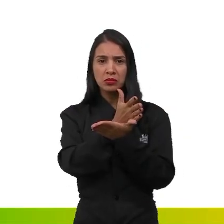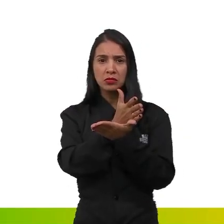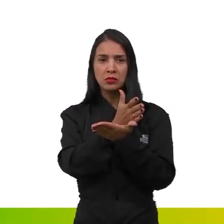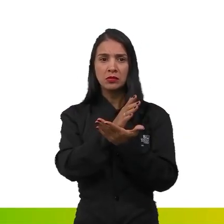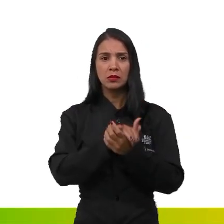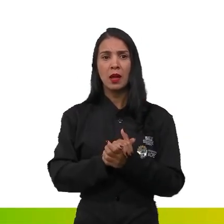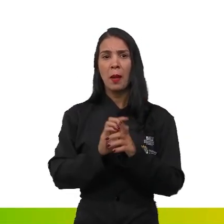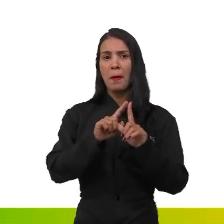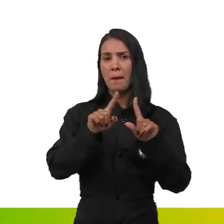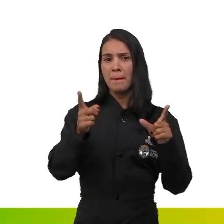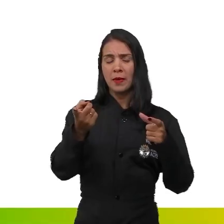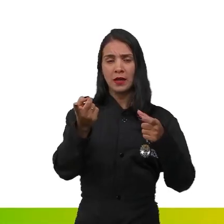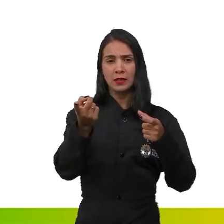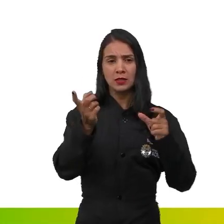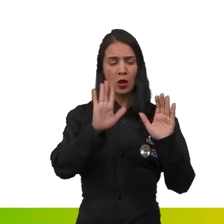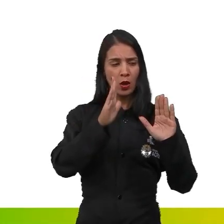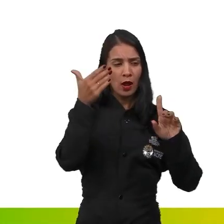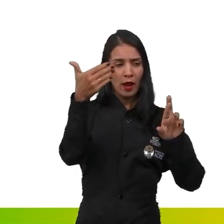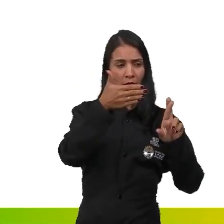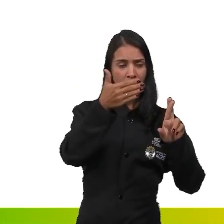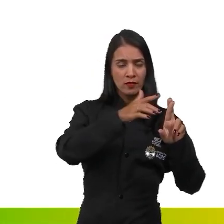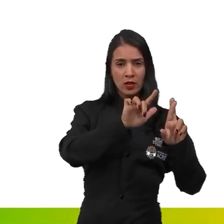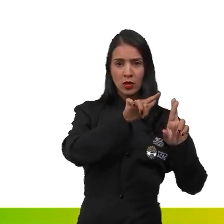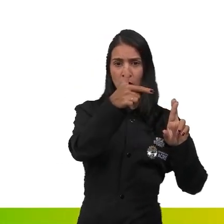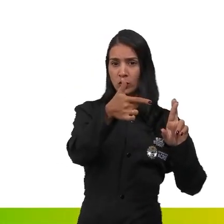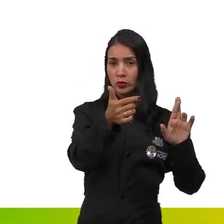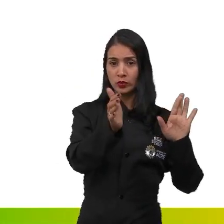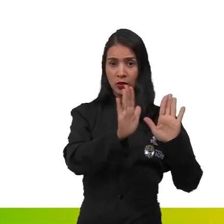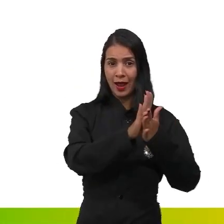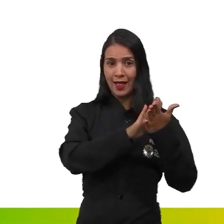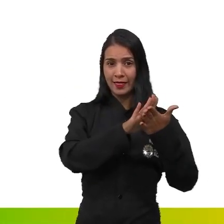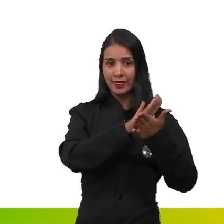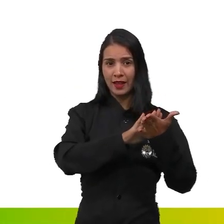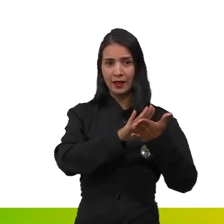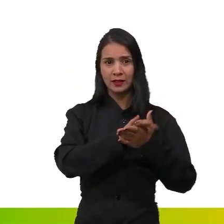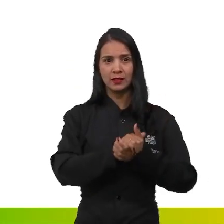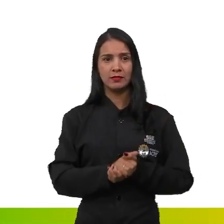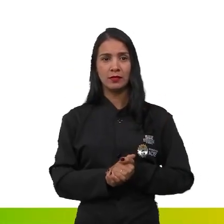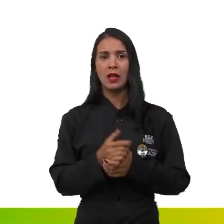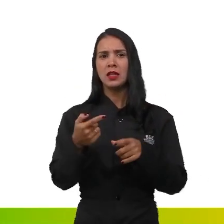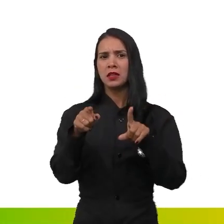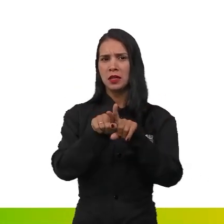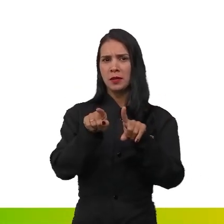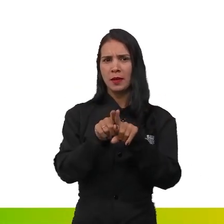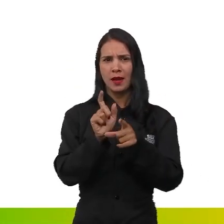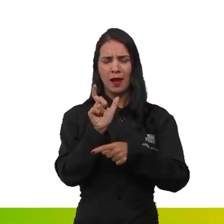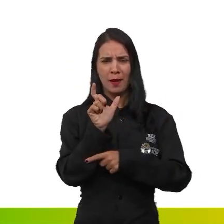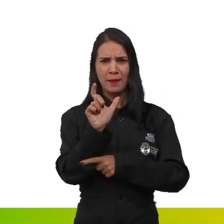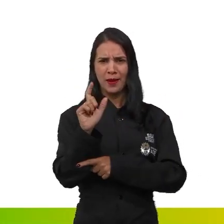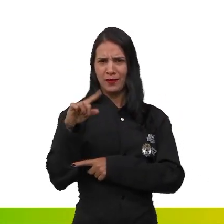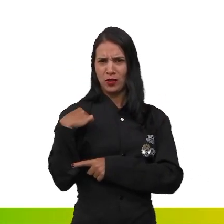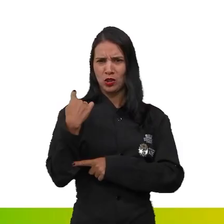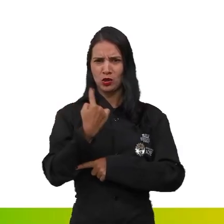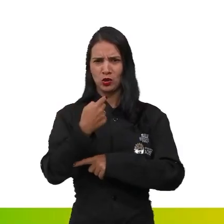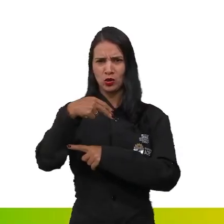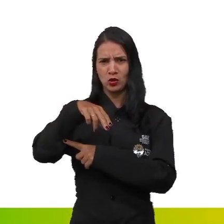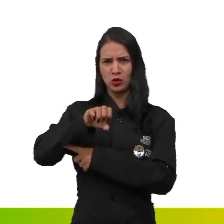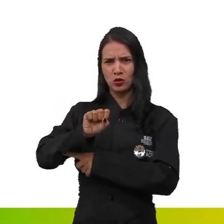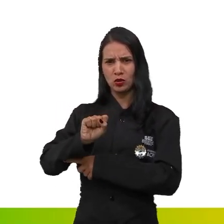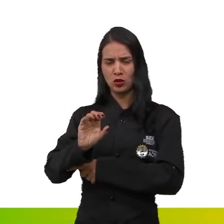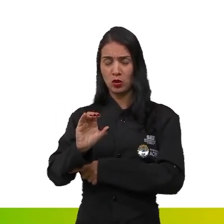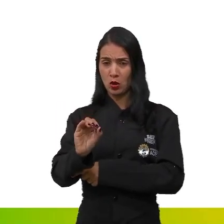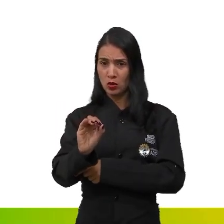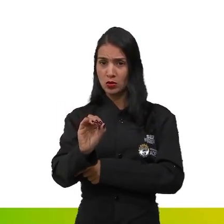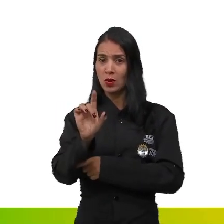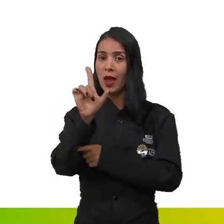palavra comportamentos, e o termo nosso também não retoma, por mais que ele seja ali de posse. Ele